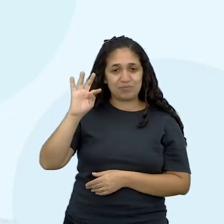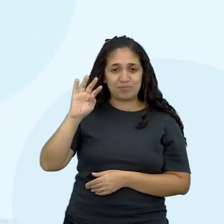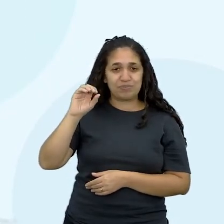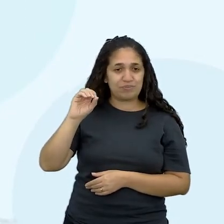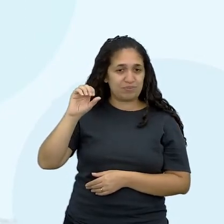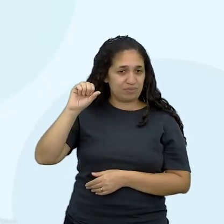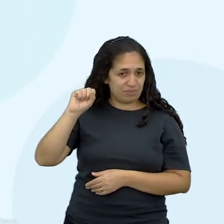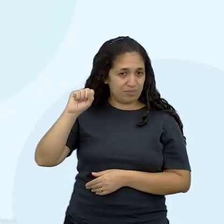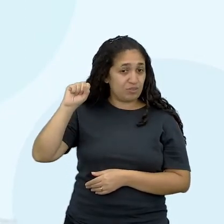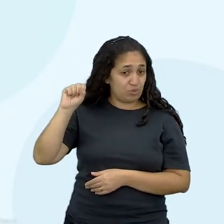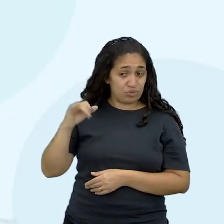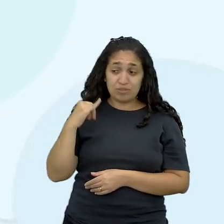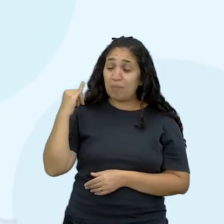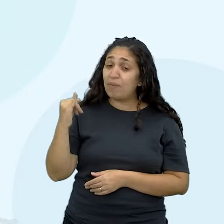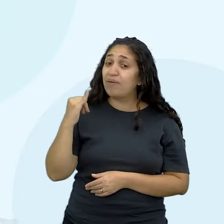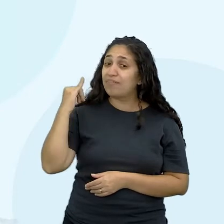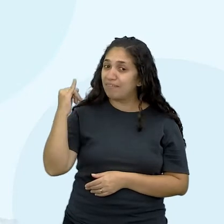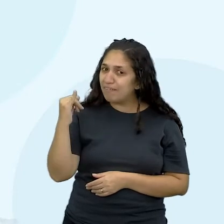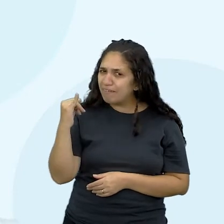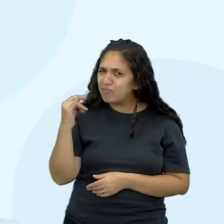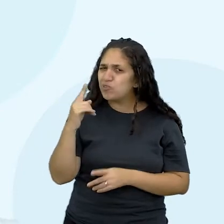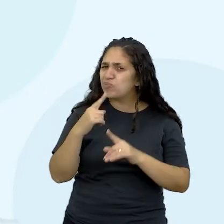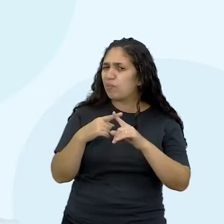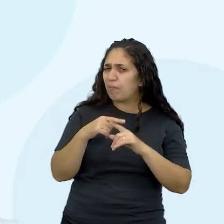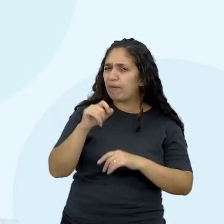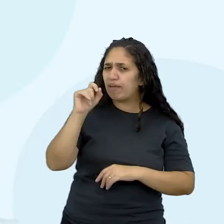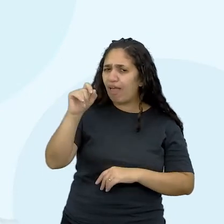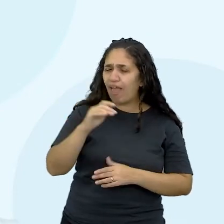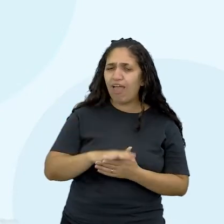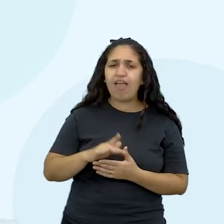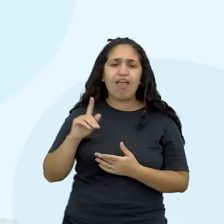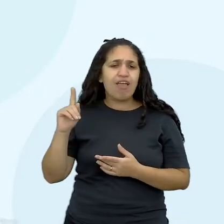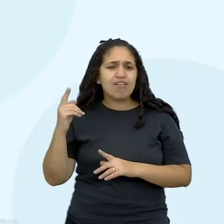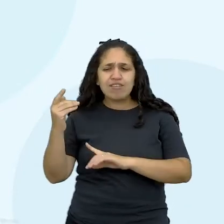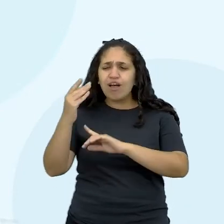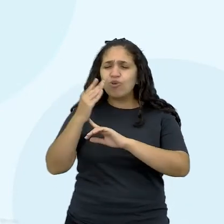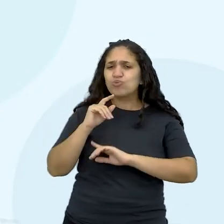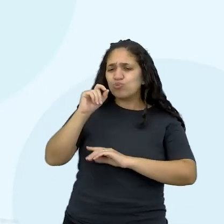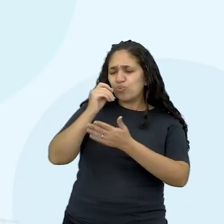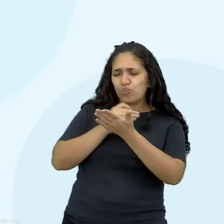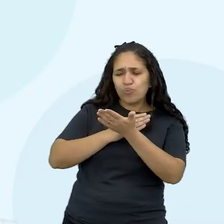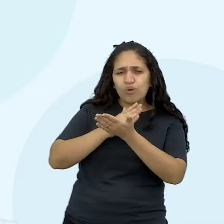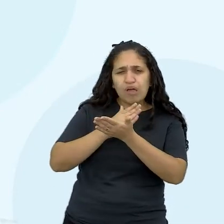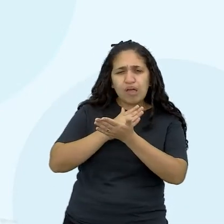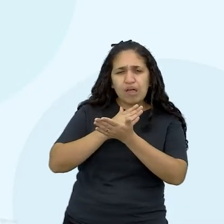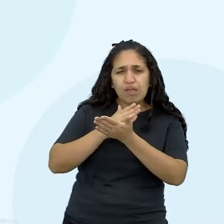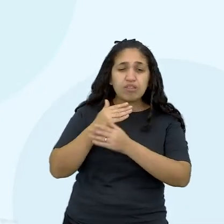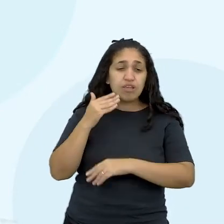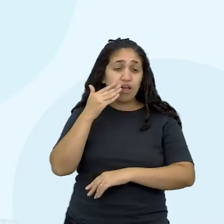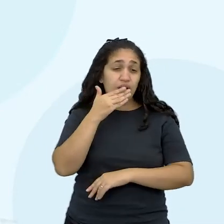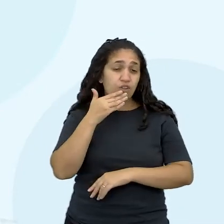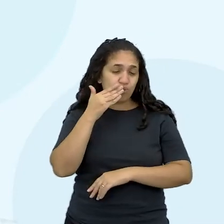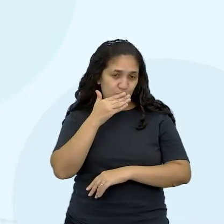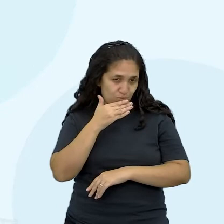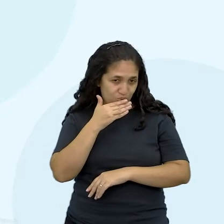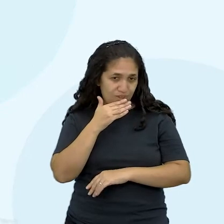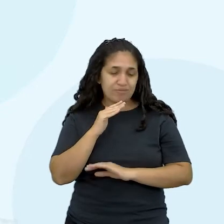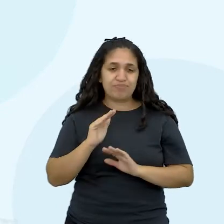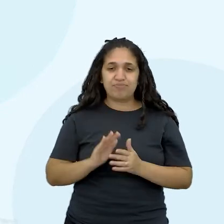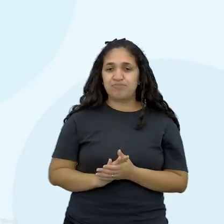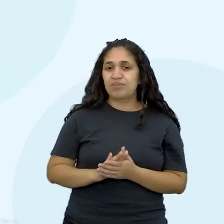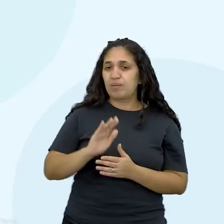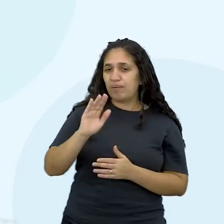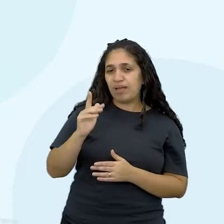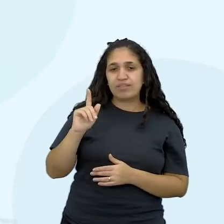são importantes porque eles são fontes iniciais aí de açúcar, principalmente